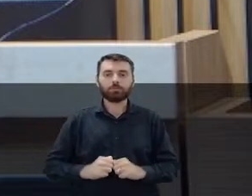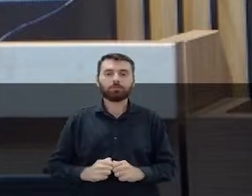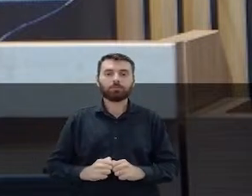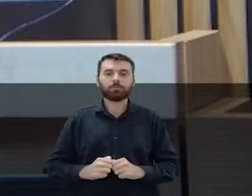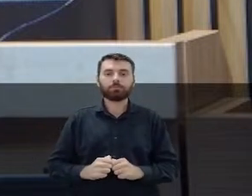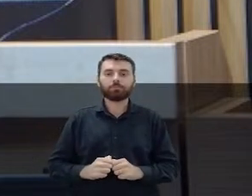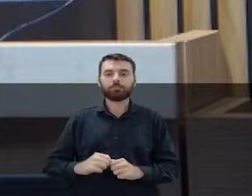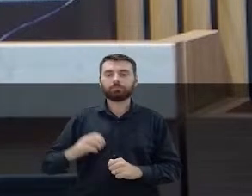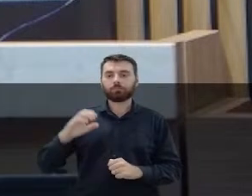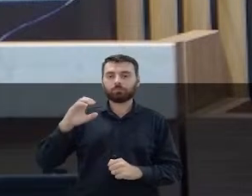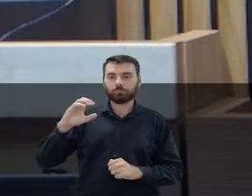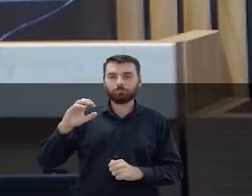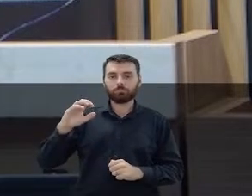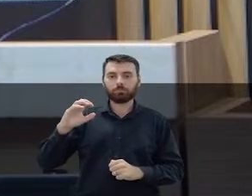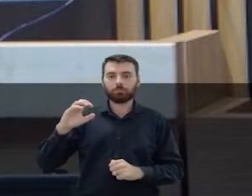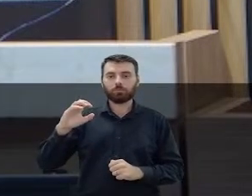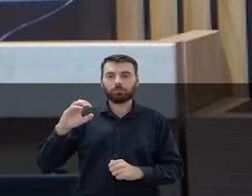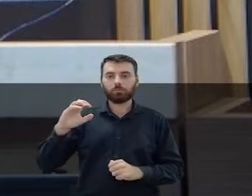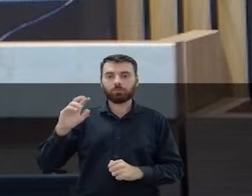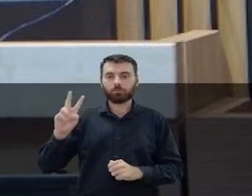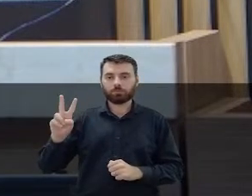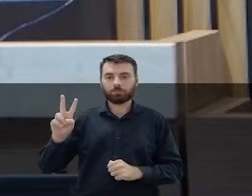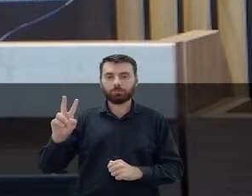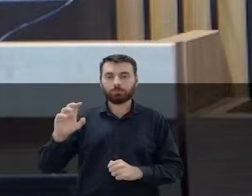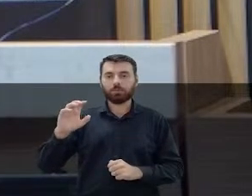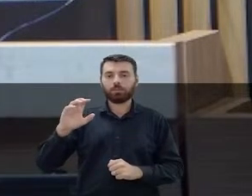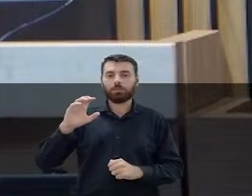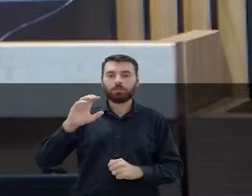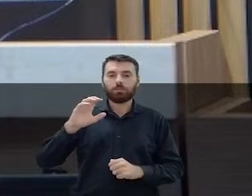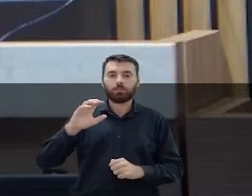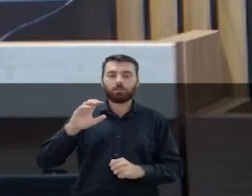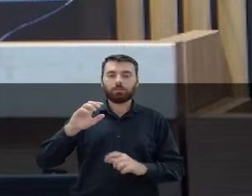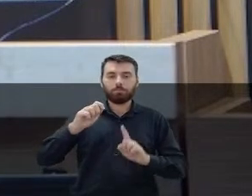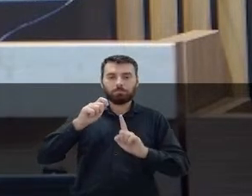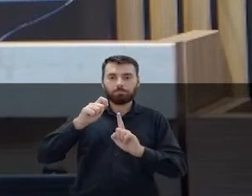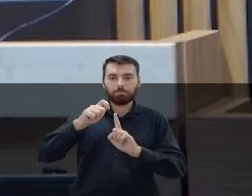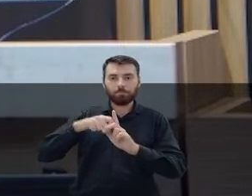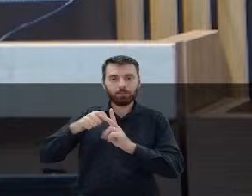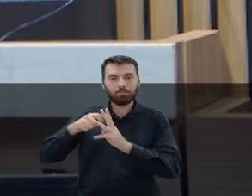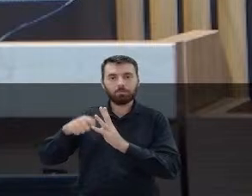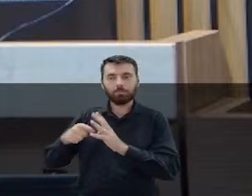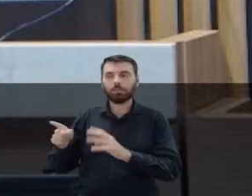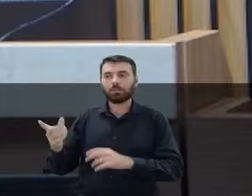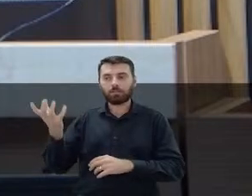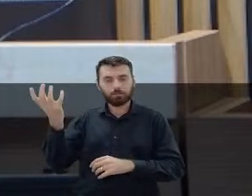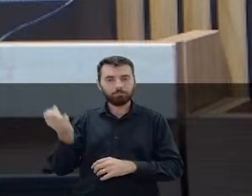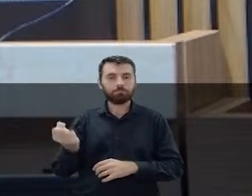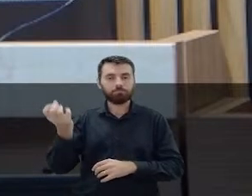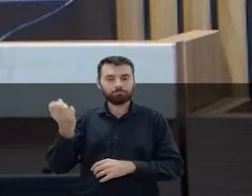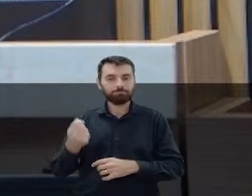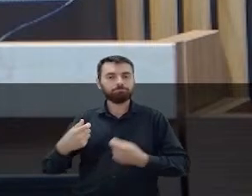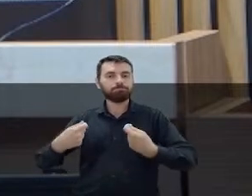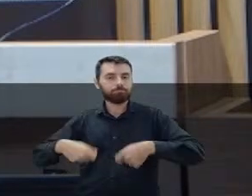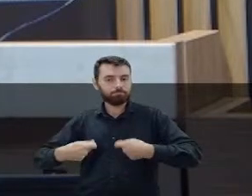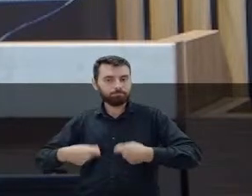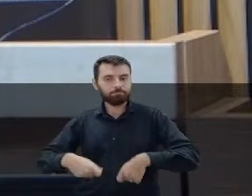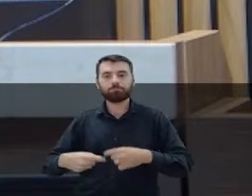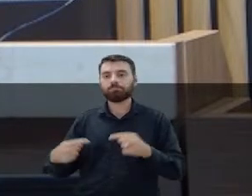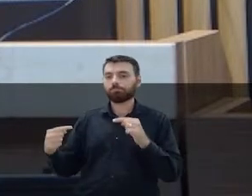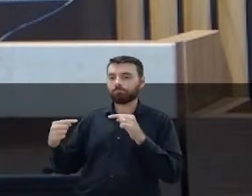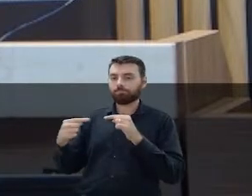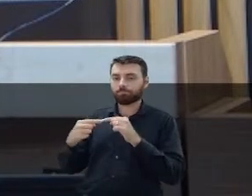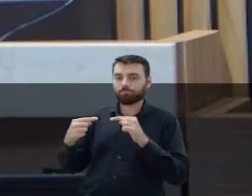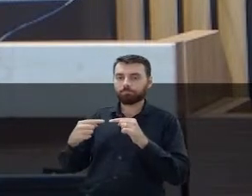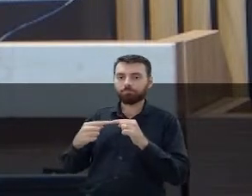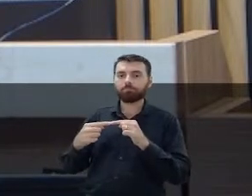do Código Civil, a pensão mensal é devida durante o período de incapacidade laboral que pode ser caracterizada